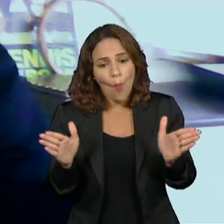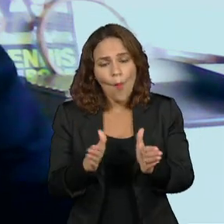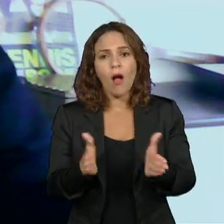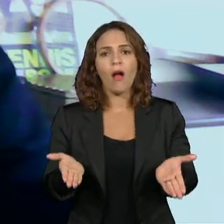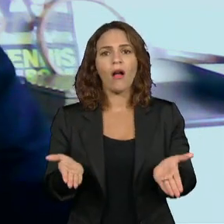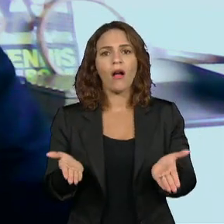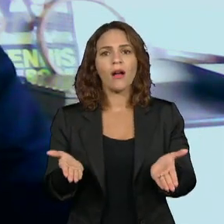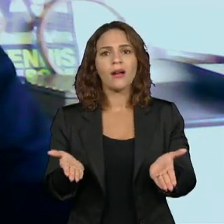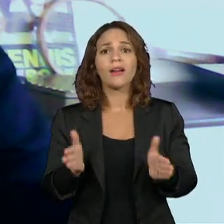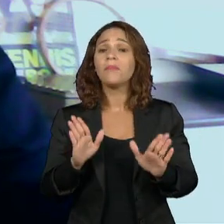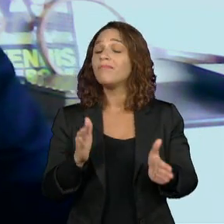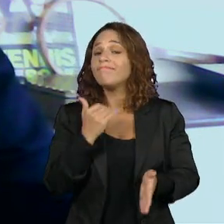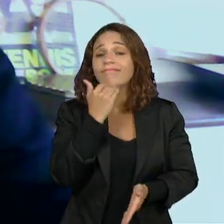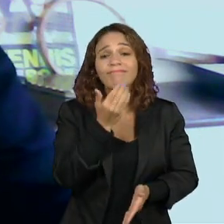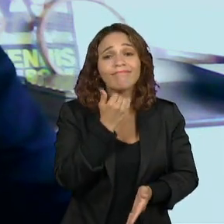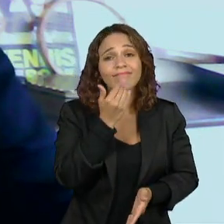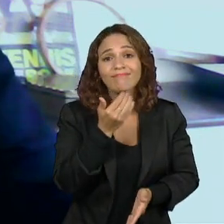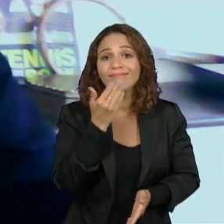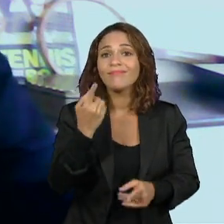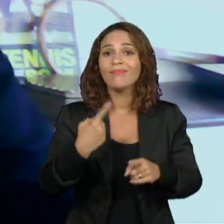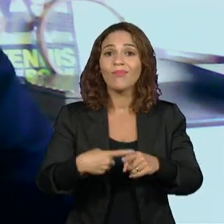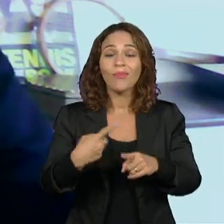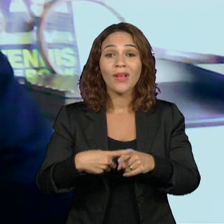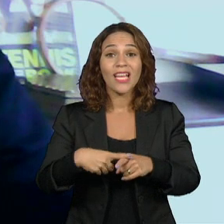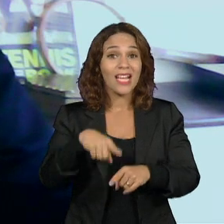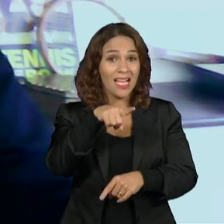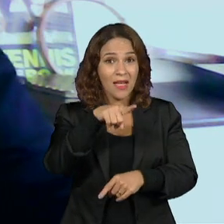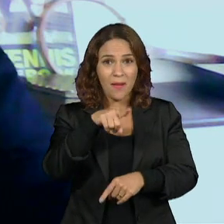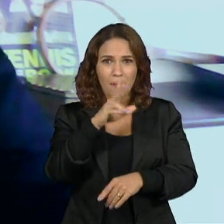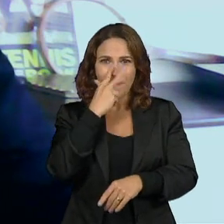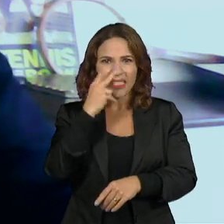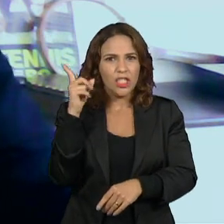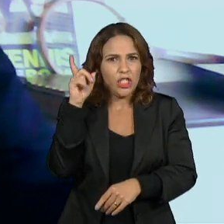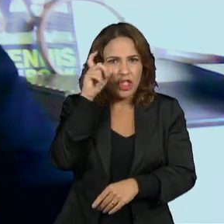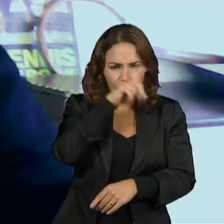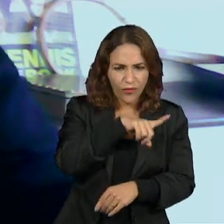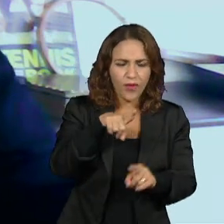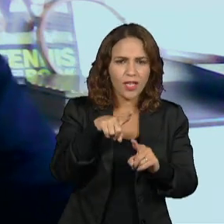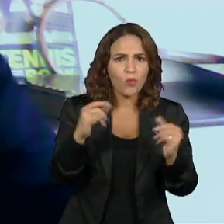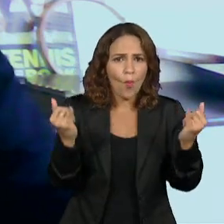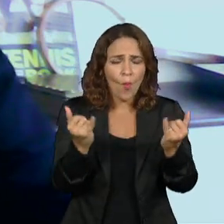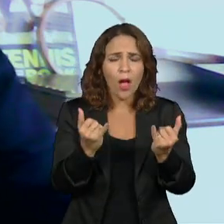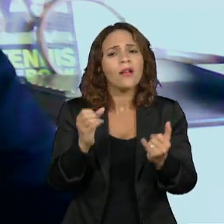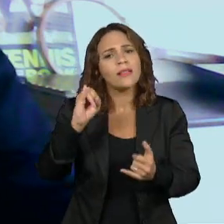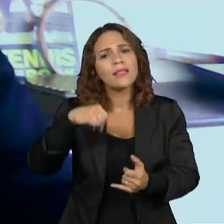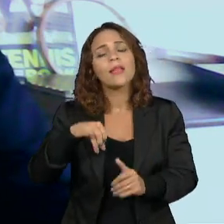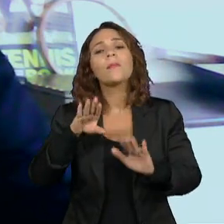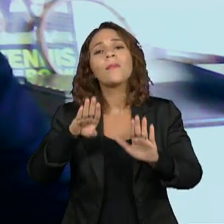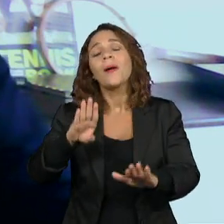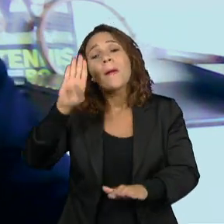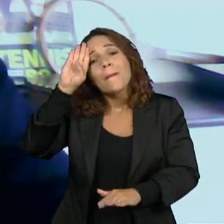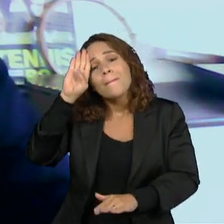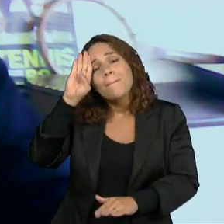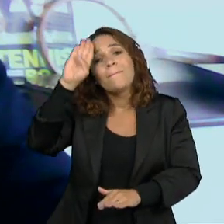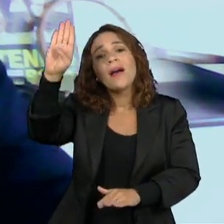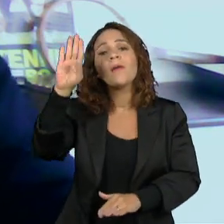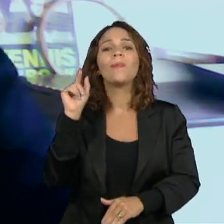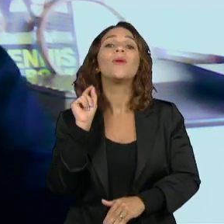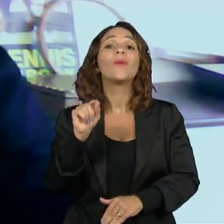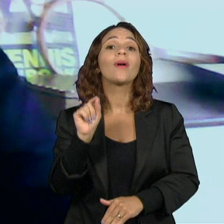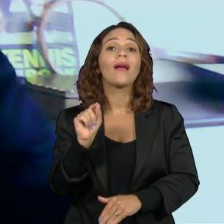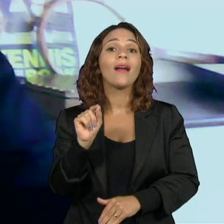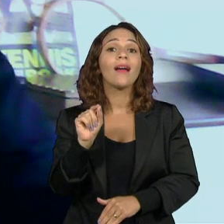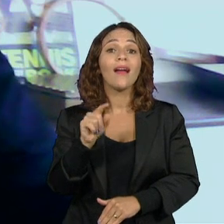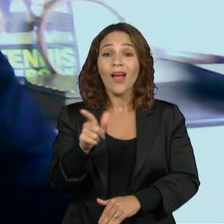não adianta nada porque perder peso nem é tão difícil, aliás, é difícil sim, mas nem é a parte mais difícil do